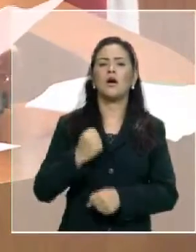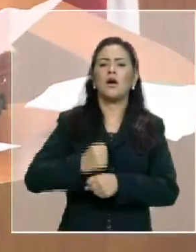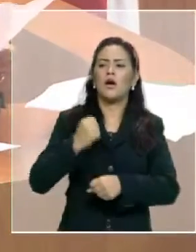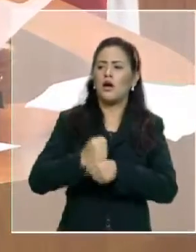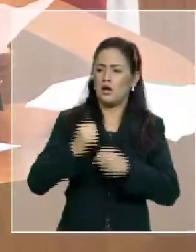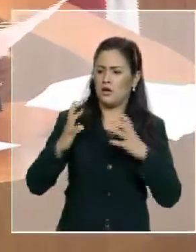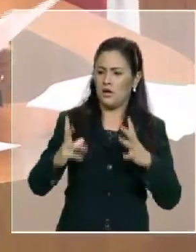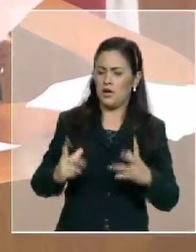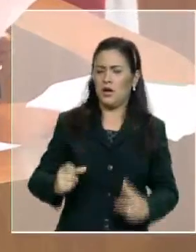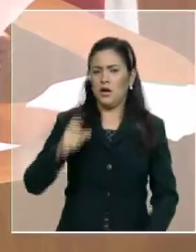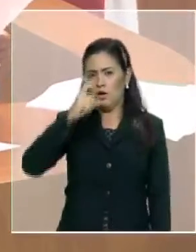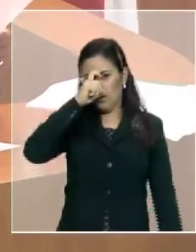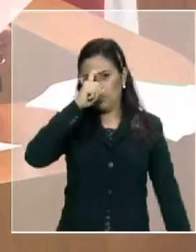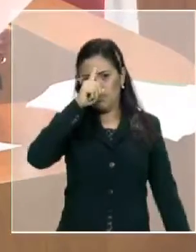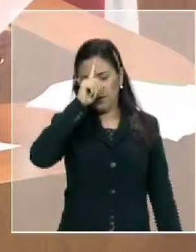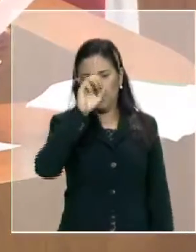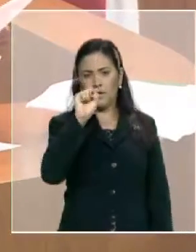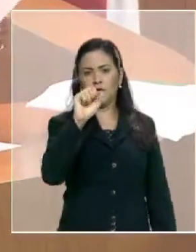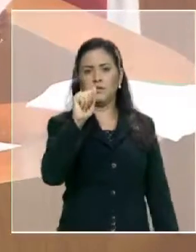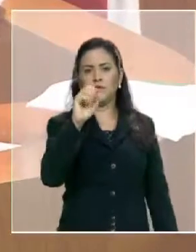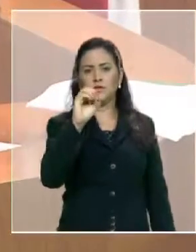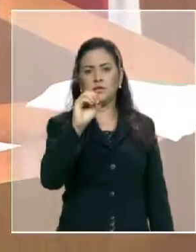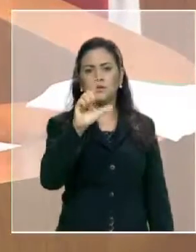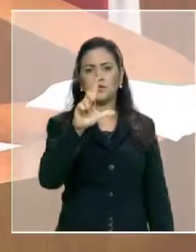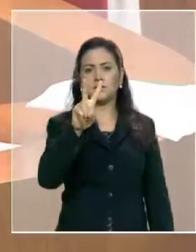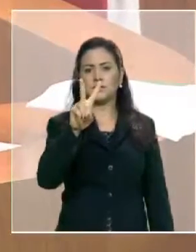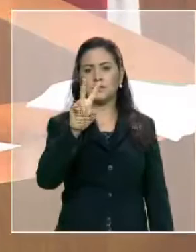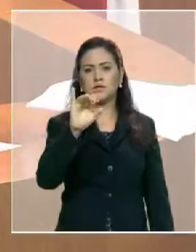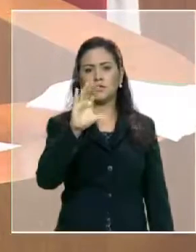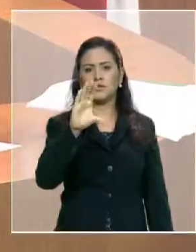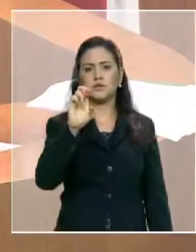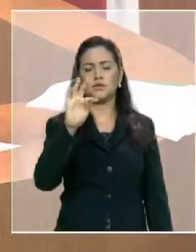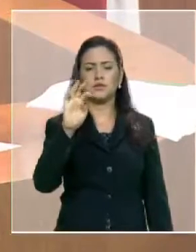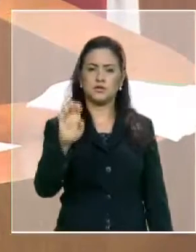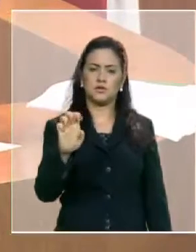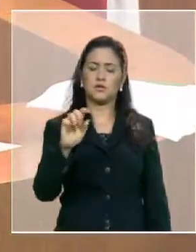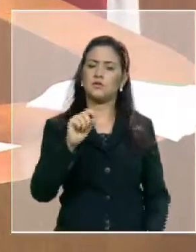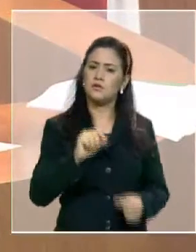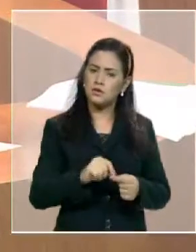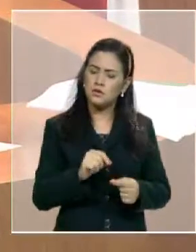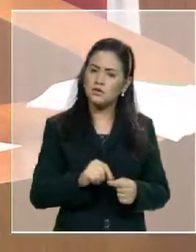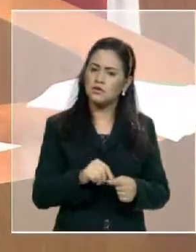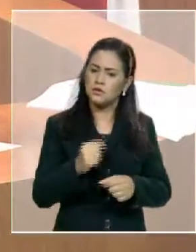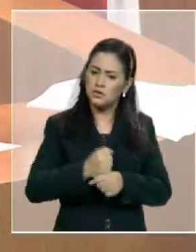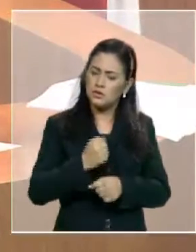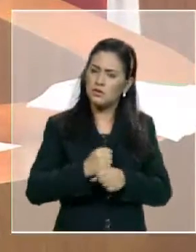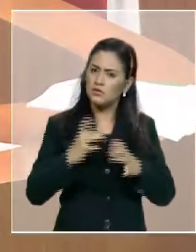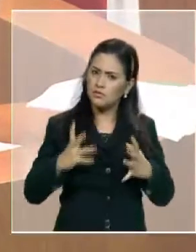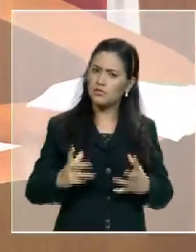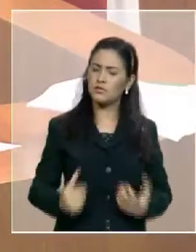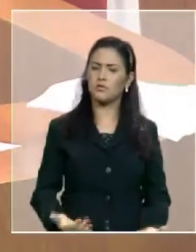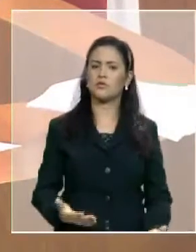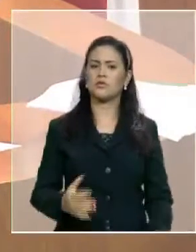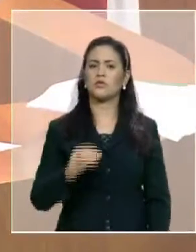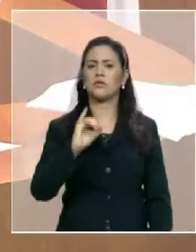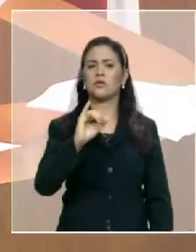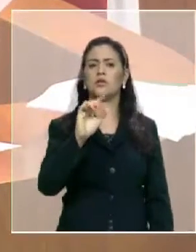do município de São Vicente Ferre, que ele execute, então, da mesma forma para o município de Garapé do Meio,